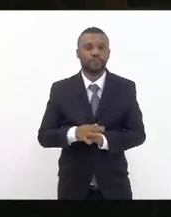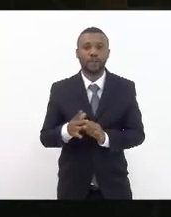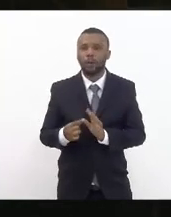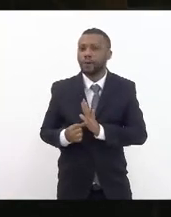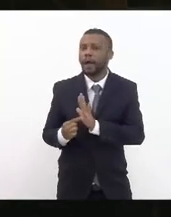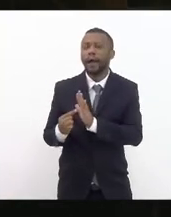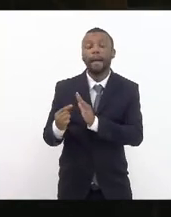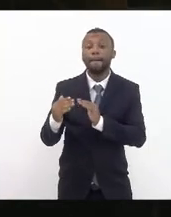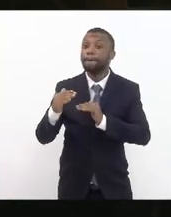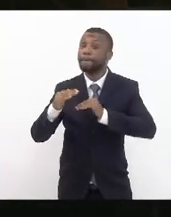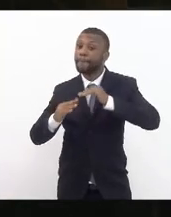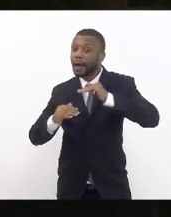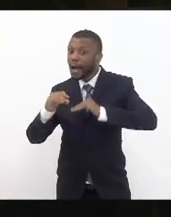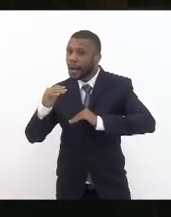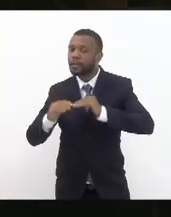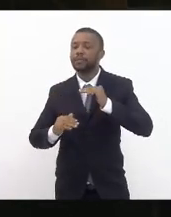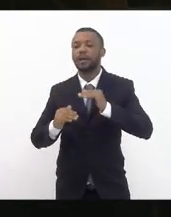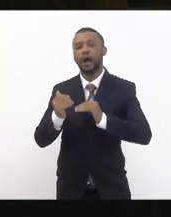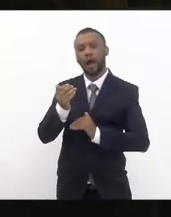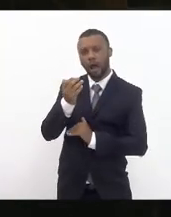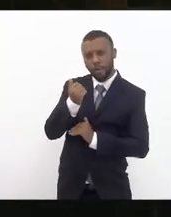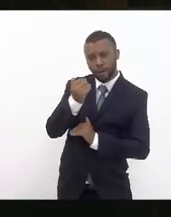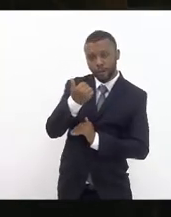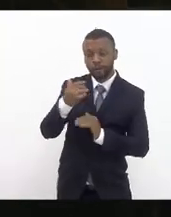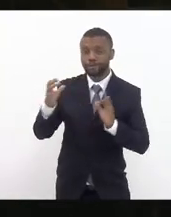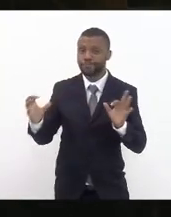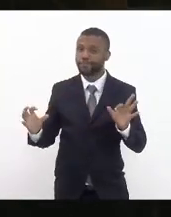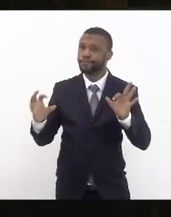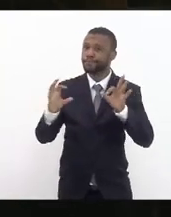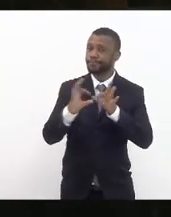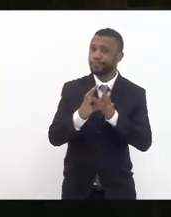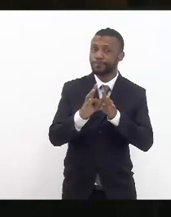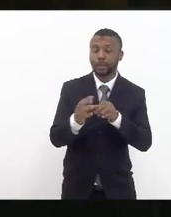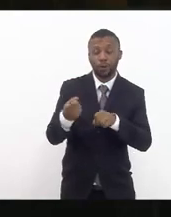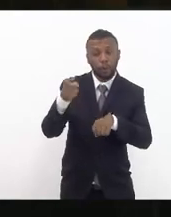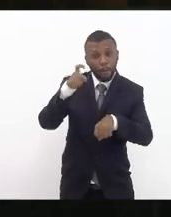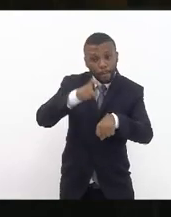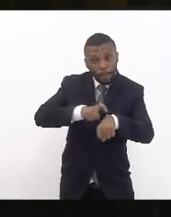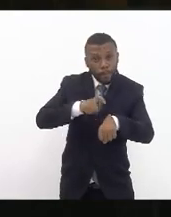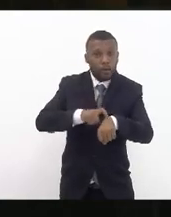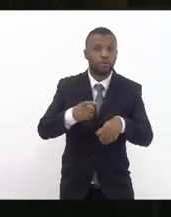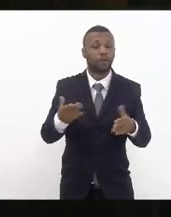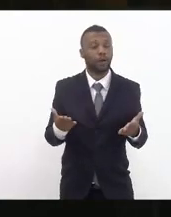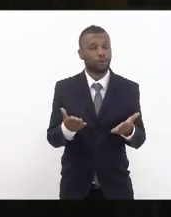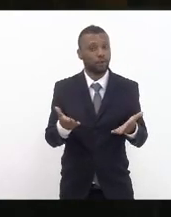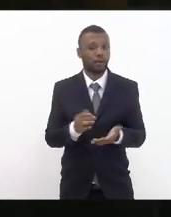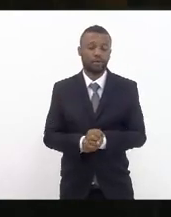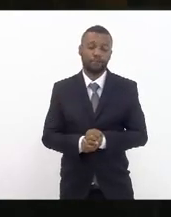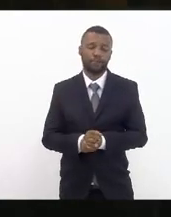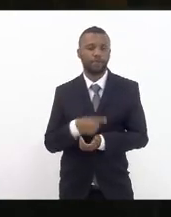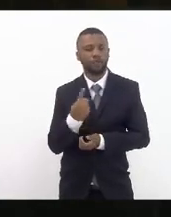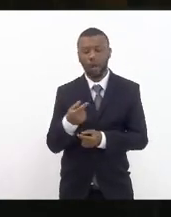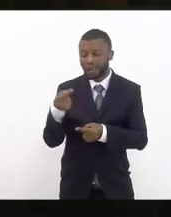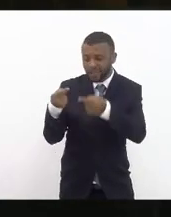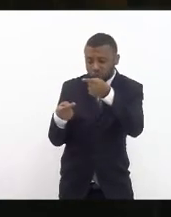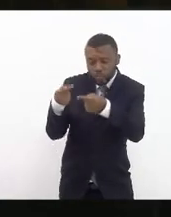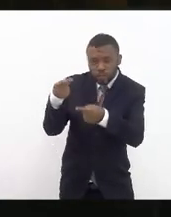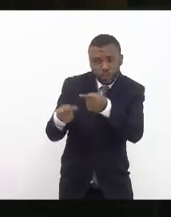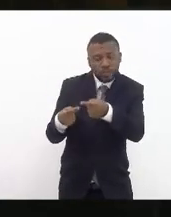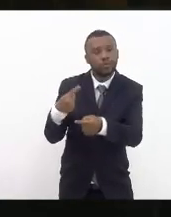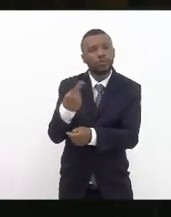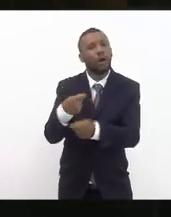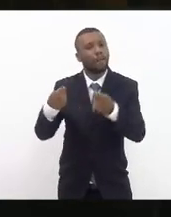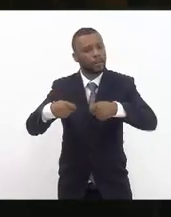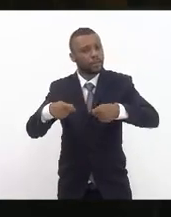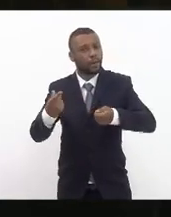práticas alimentares que devem estar em sintonia com o tempo atual. Nós precisamos discutir isso. E nesse guia tem